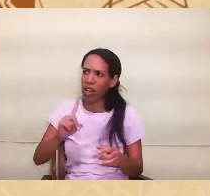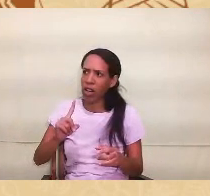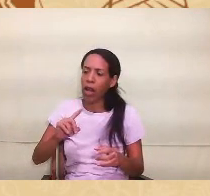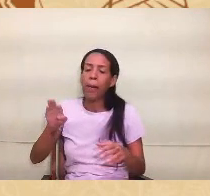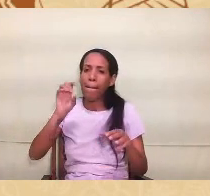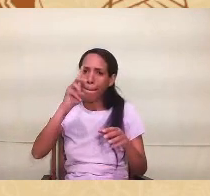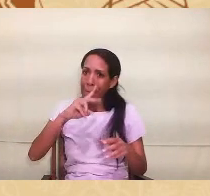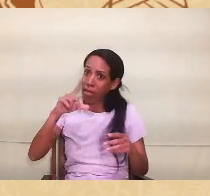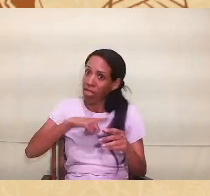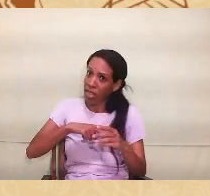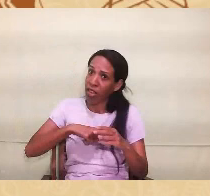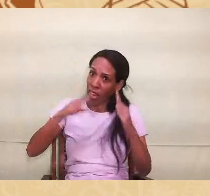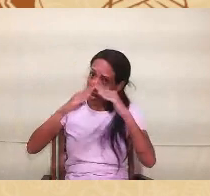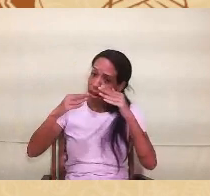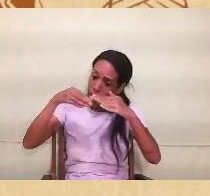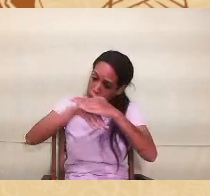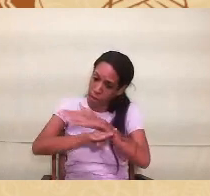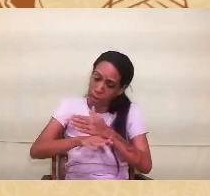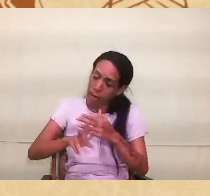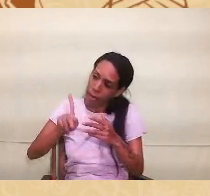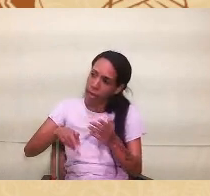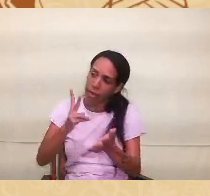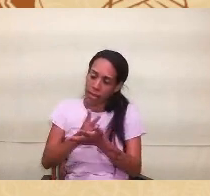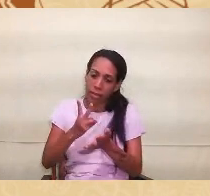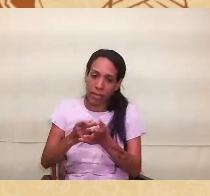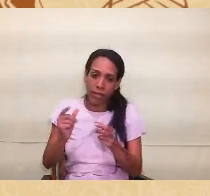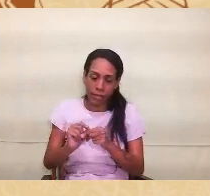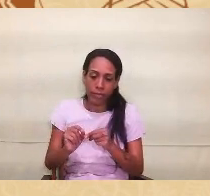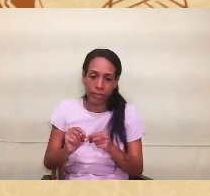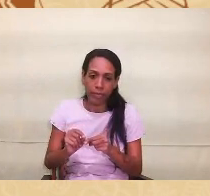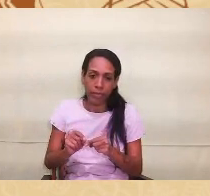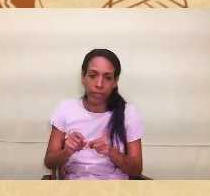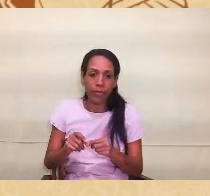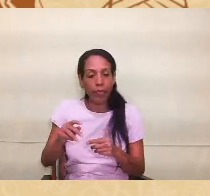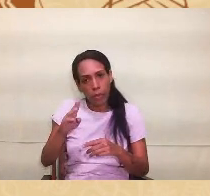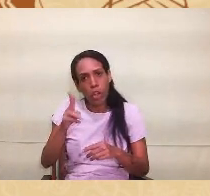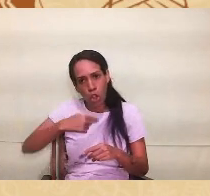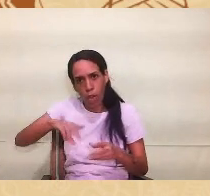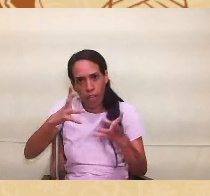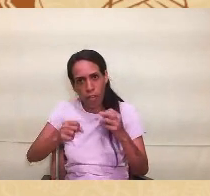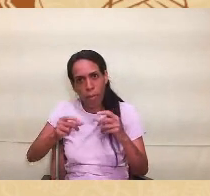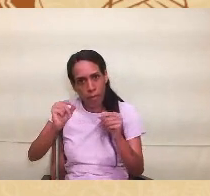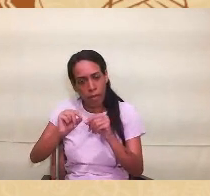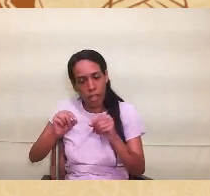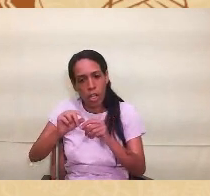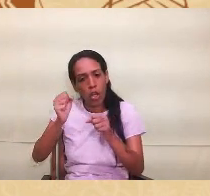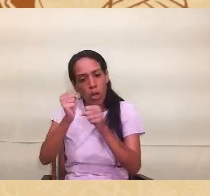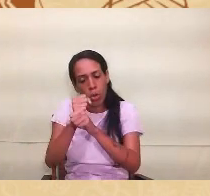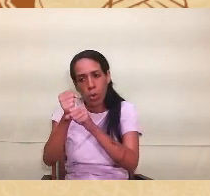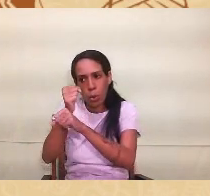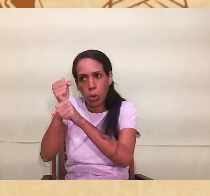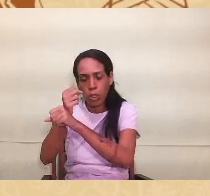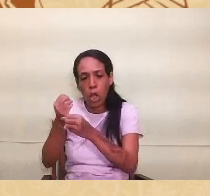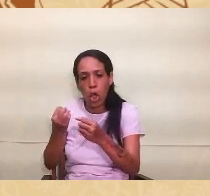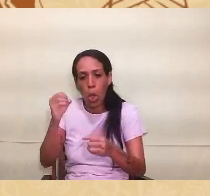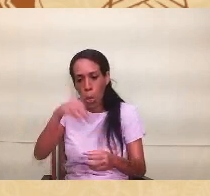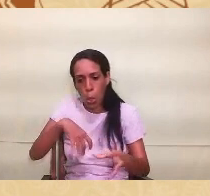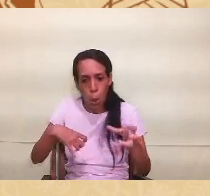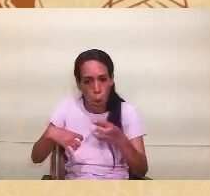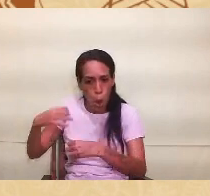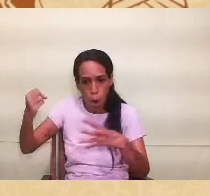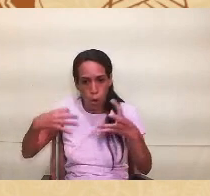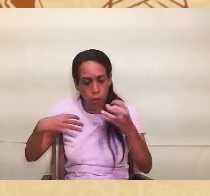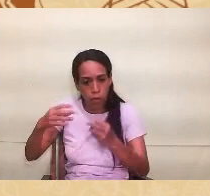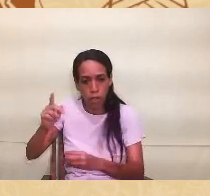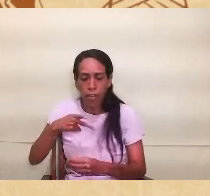debaixo. É assim que tem que fazer. Porque a gente faz fazendo. A gente constrói um novo... Quando você